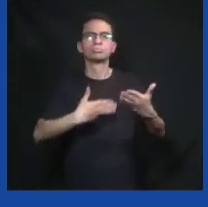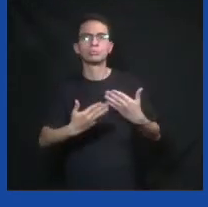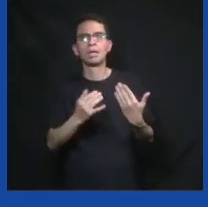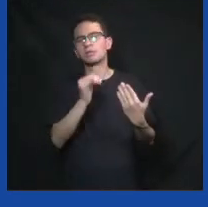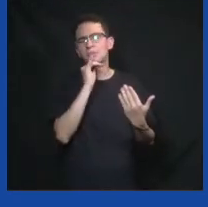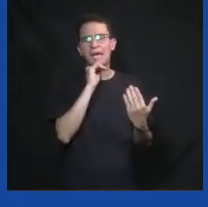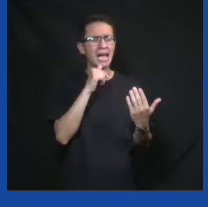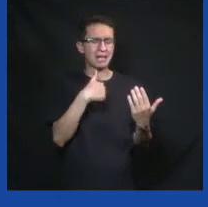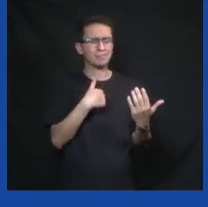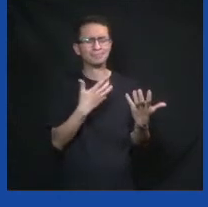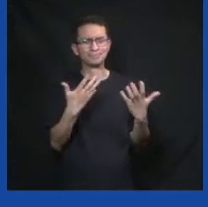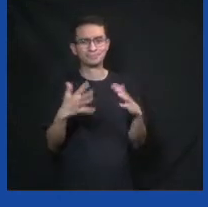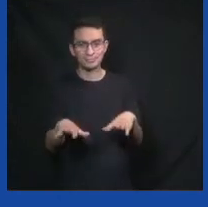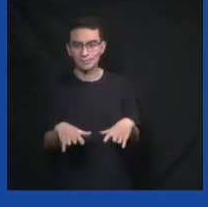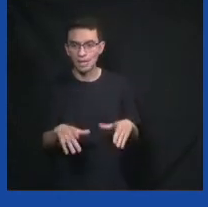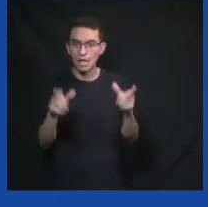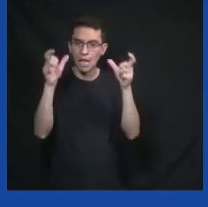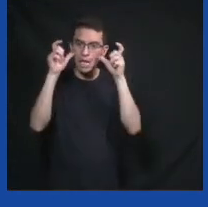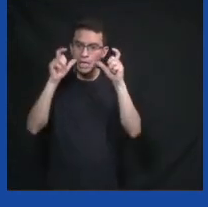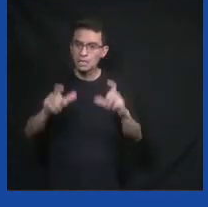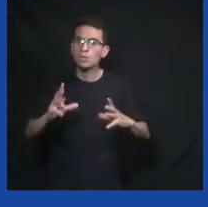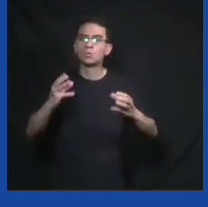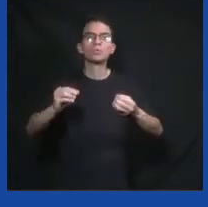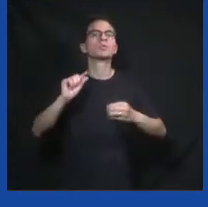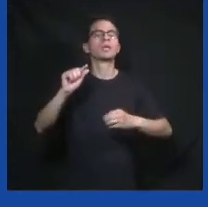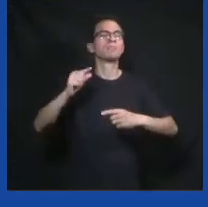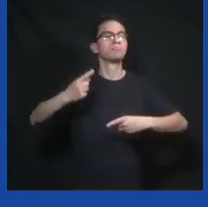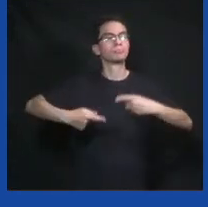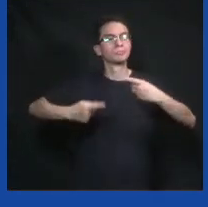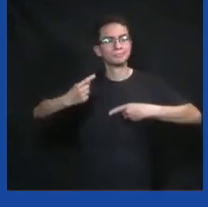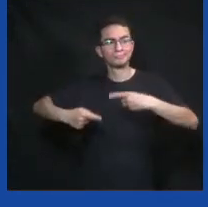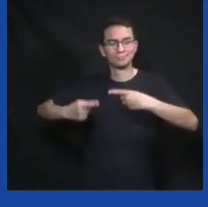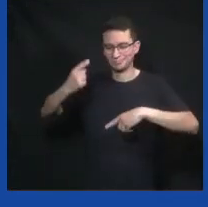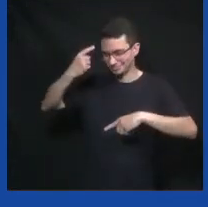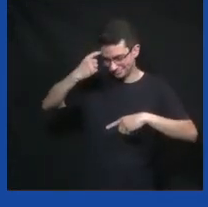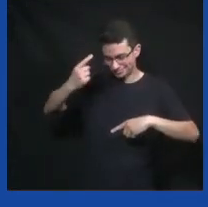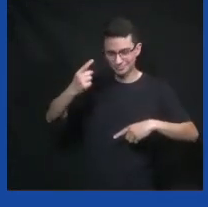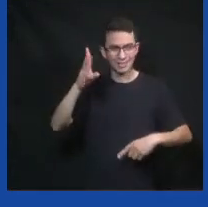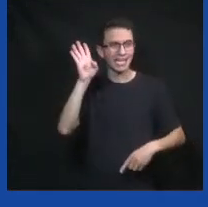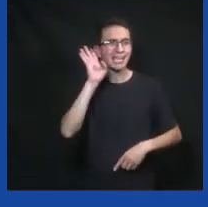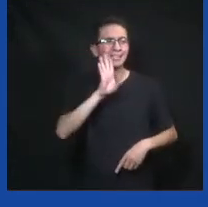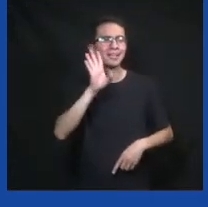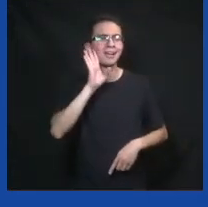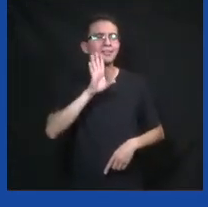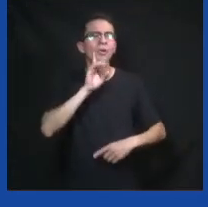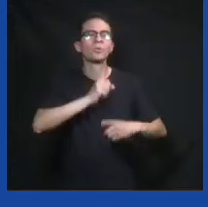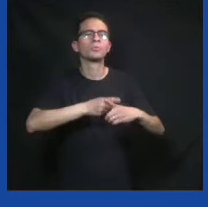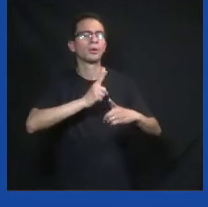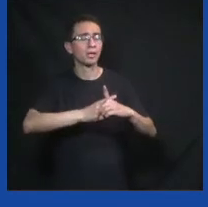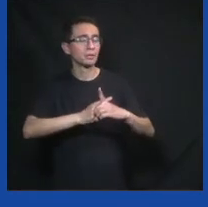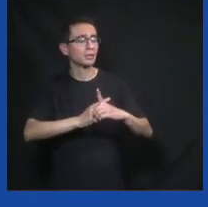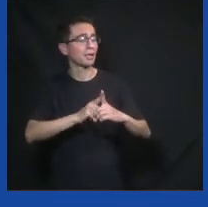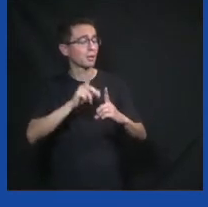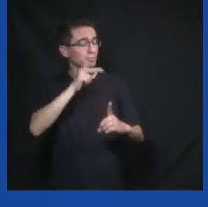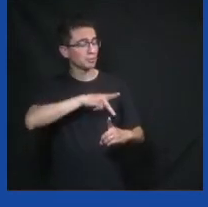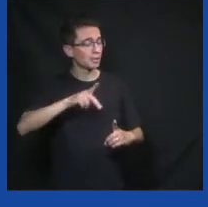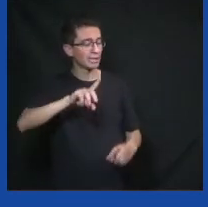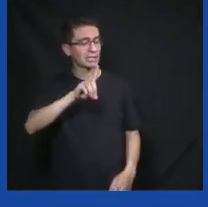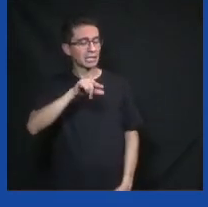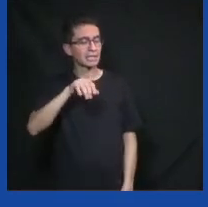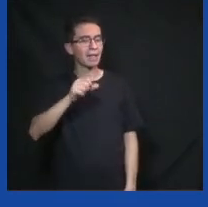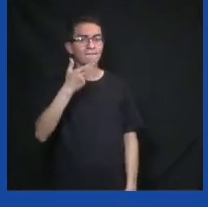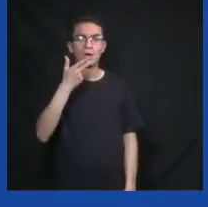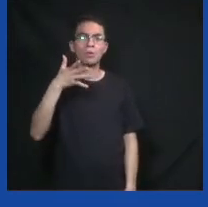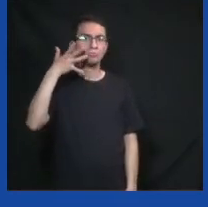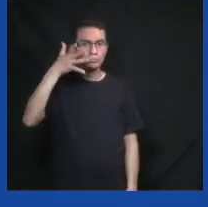Não, existe interesse, inclusive, do poder público em fazer, né? Então, isso também é muito legal. E como o Dantas já falou, tem interesse do jovem e não adianta